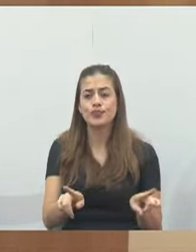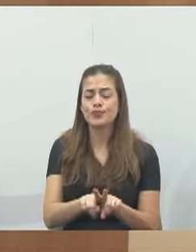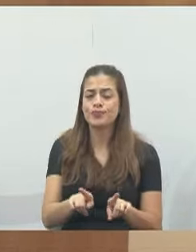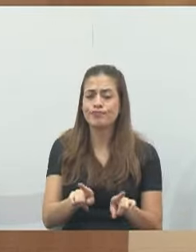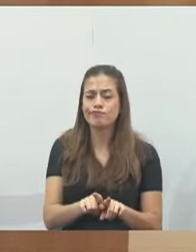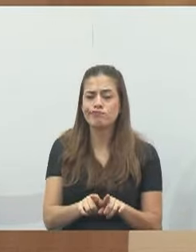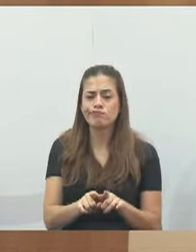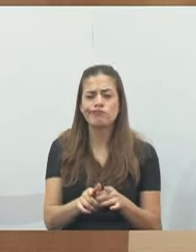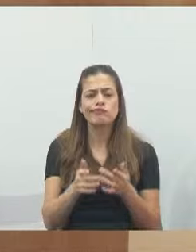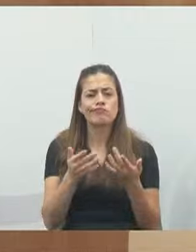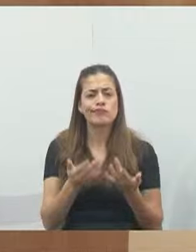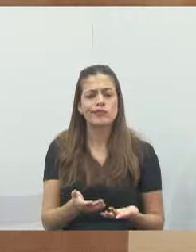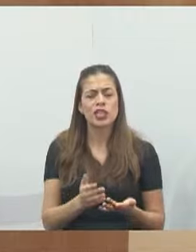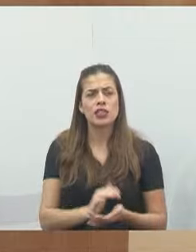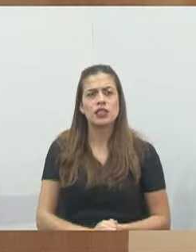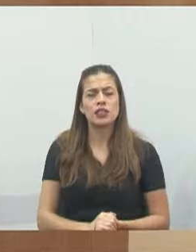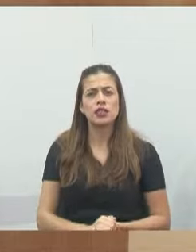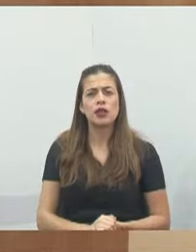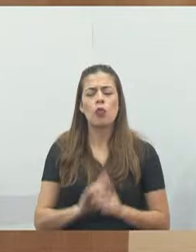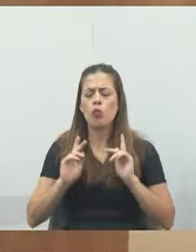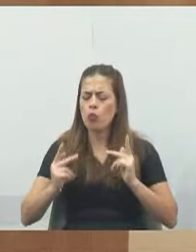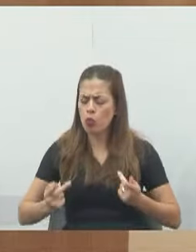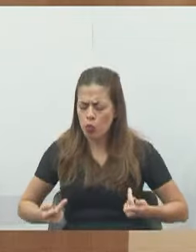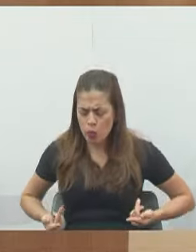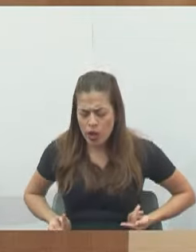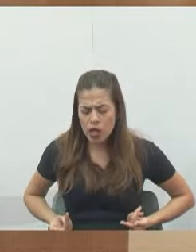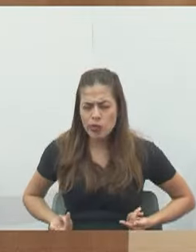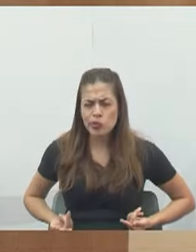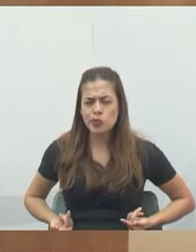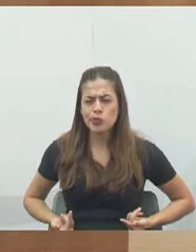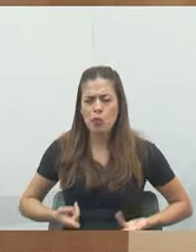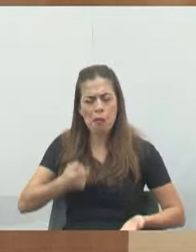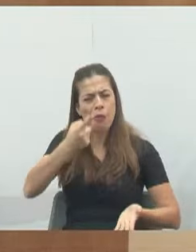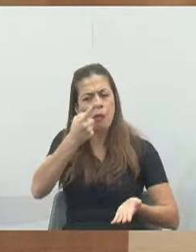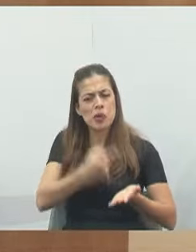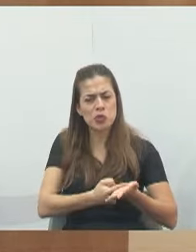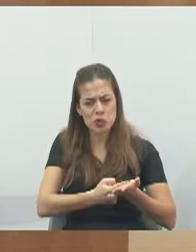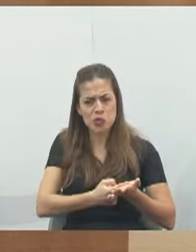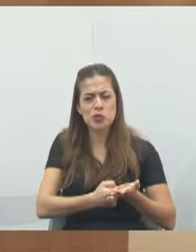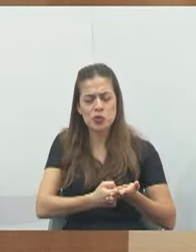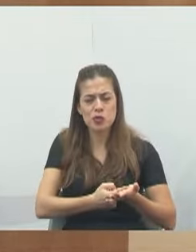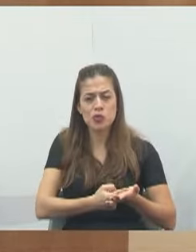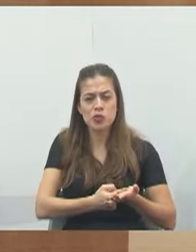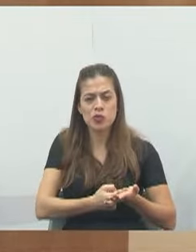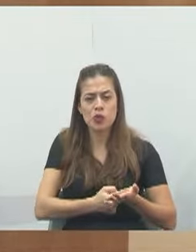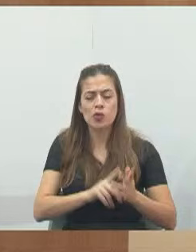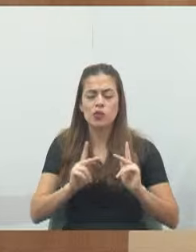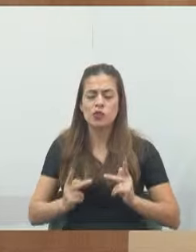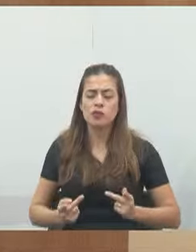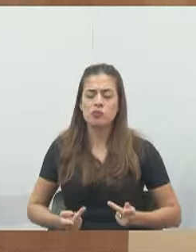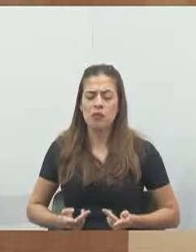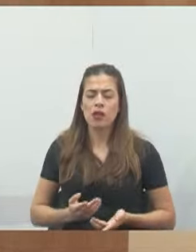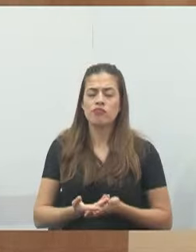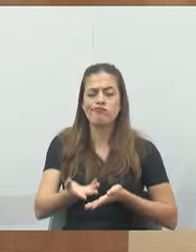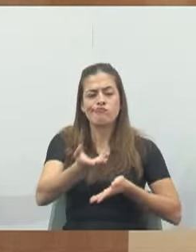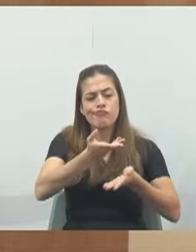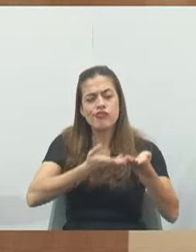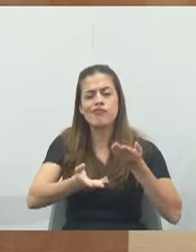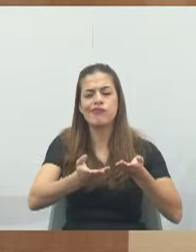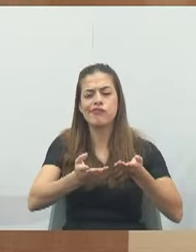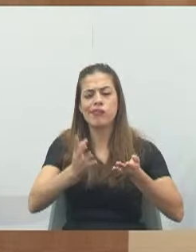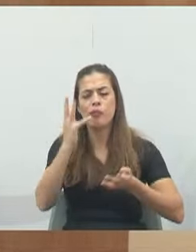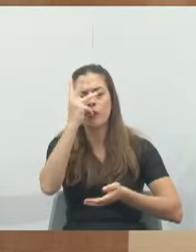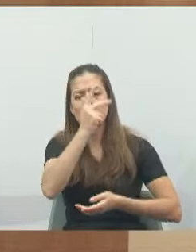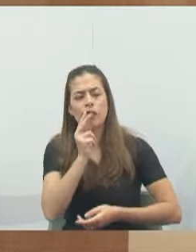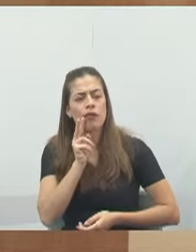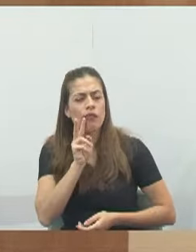você é um humanista, uma pessoa comprometida com o ser humano. É tão bonito ver